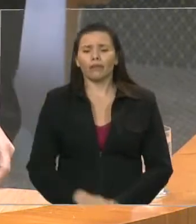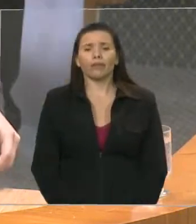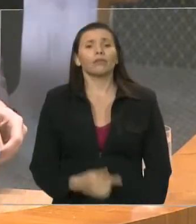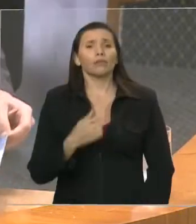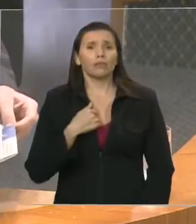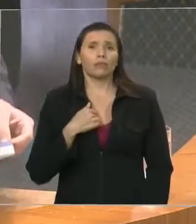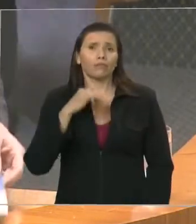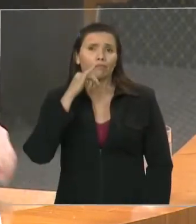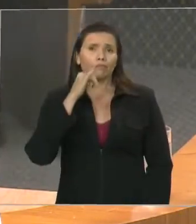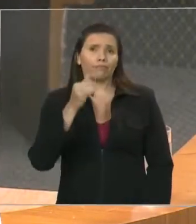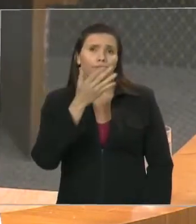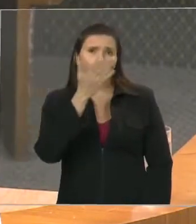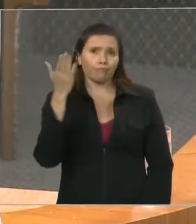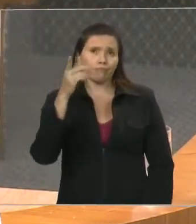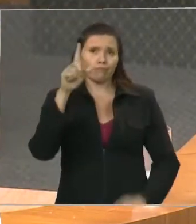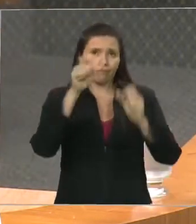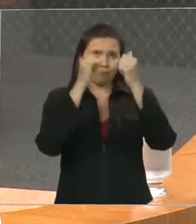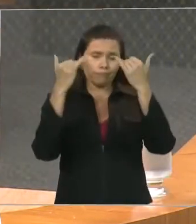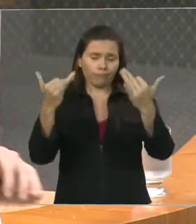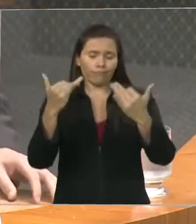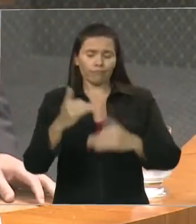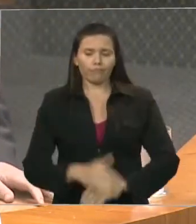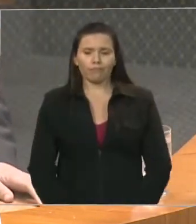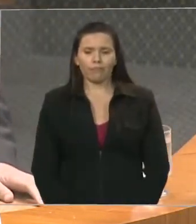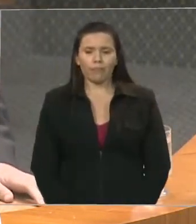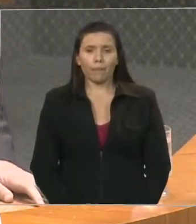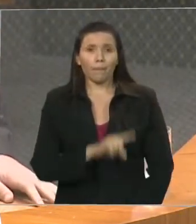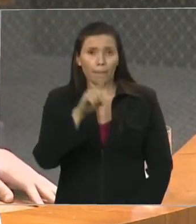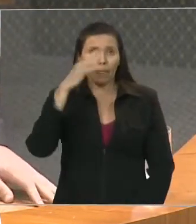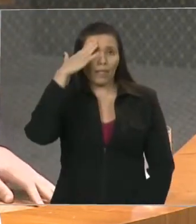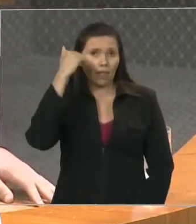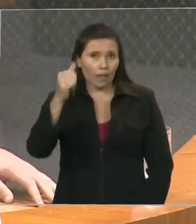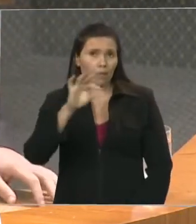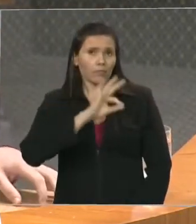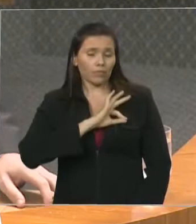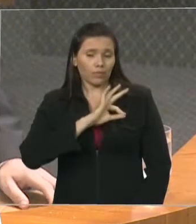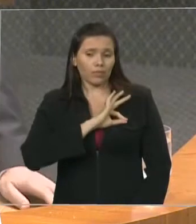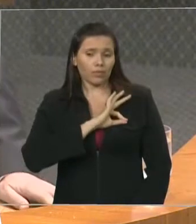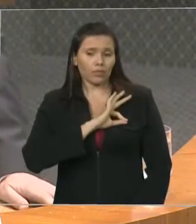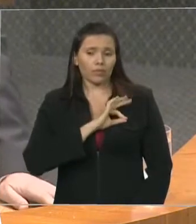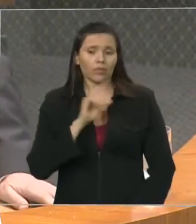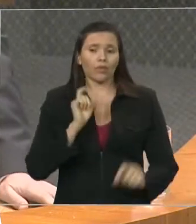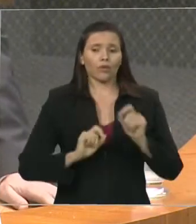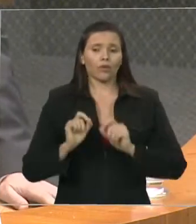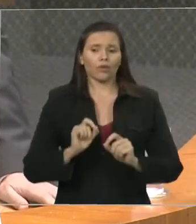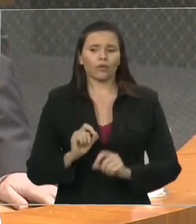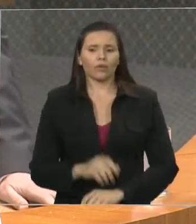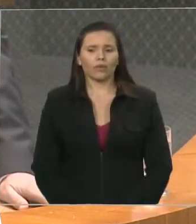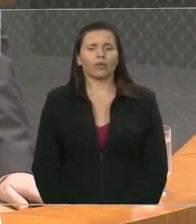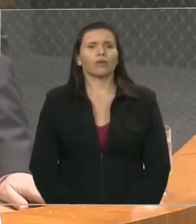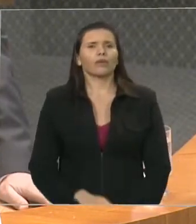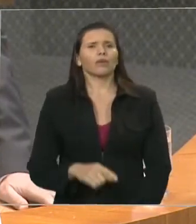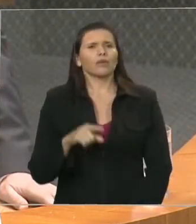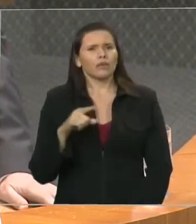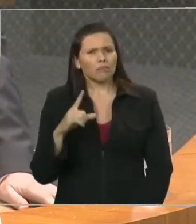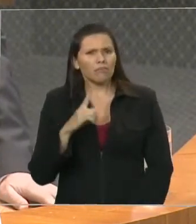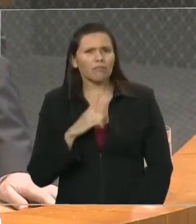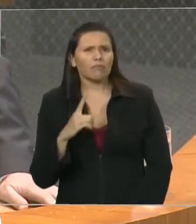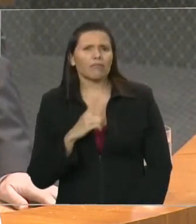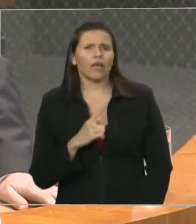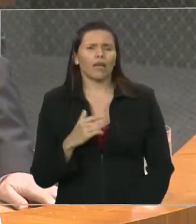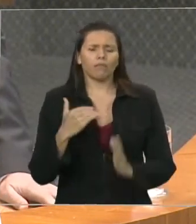ingressar nessa tão valorosa carreira, sabem que a Polícia Militar é regida pela hierarquia e disciplina e que